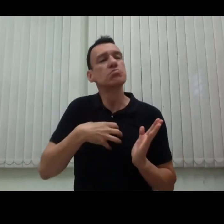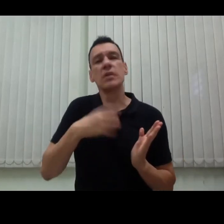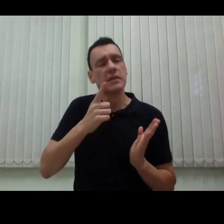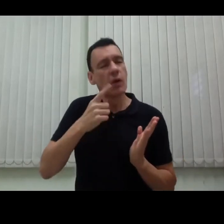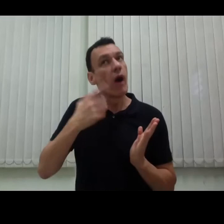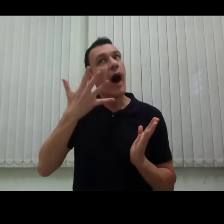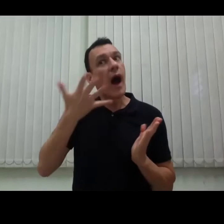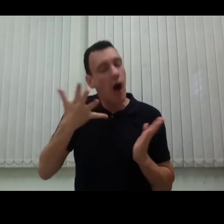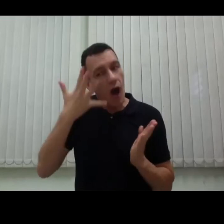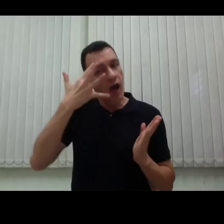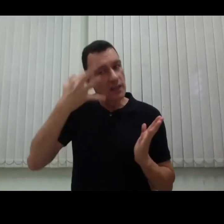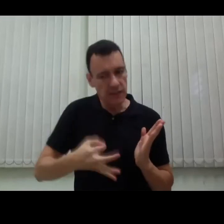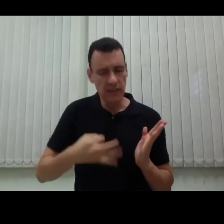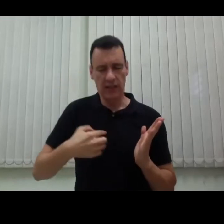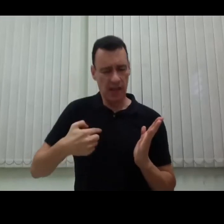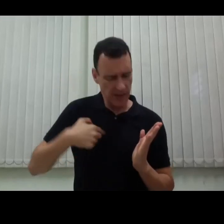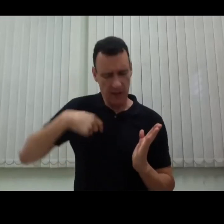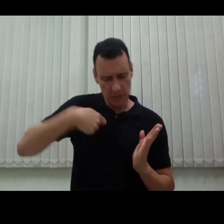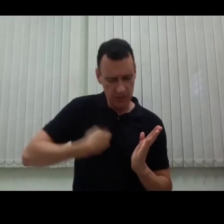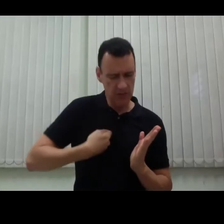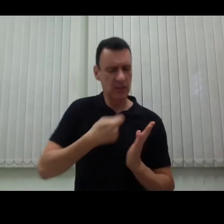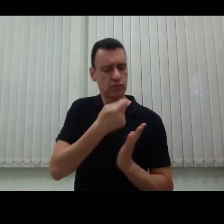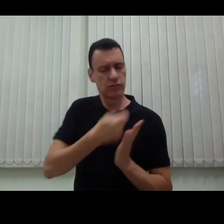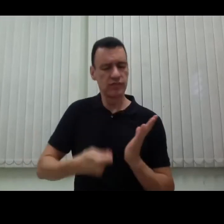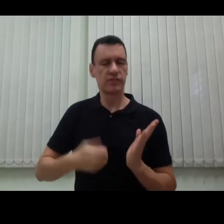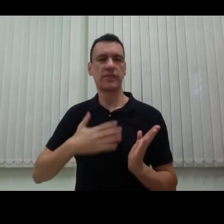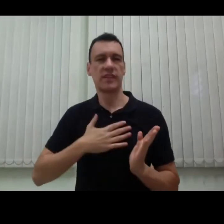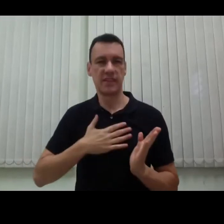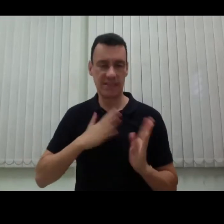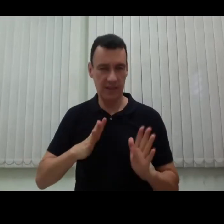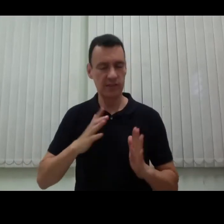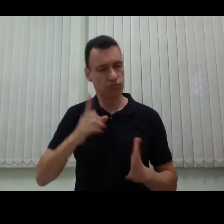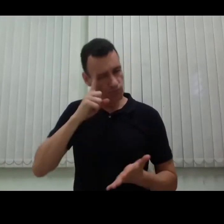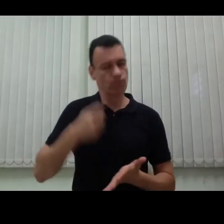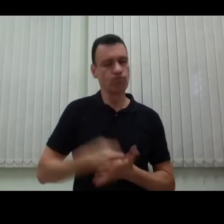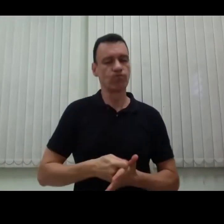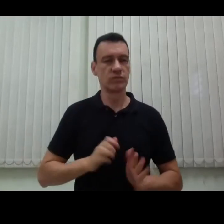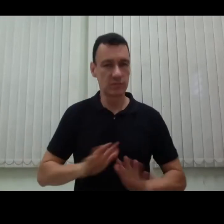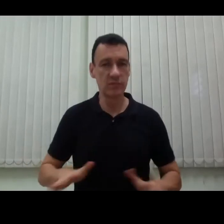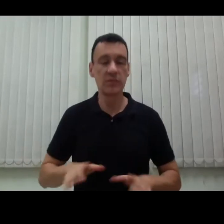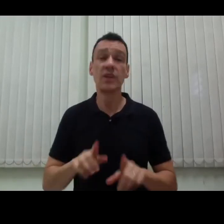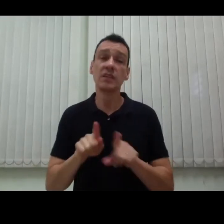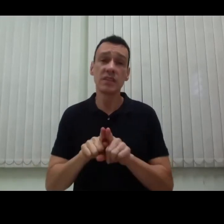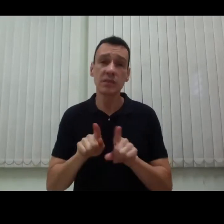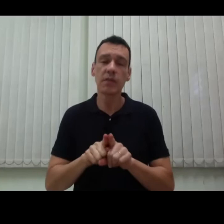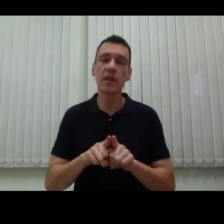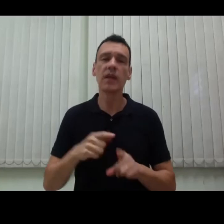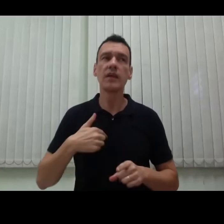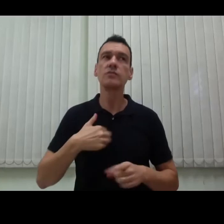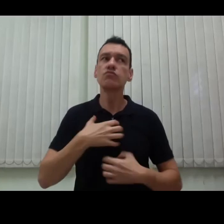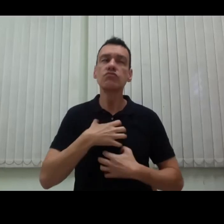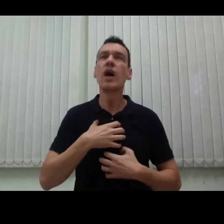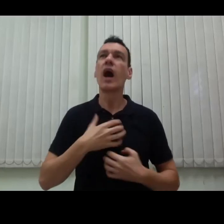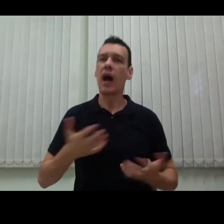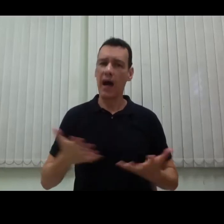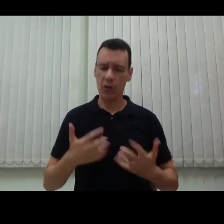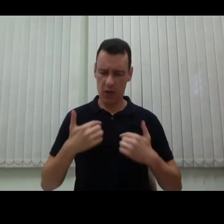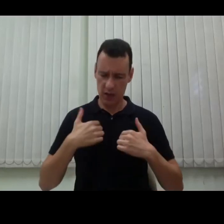me sentir, digamos, em condições e forte